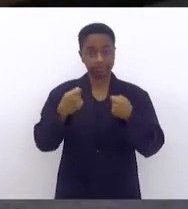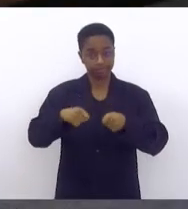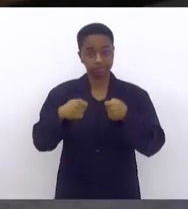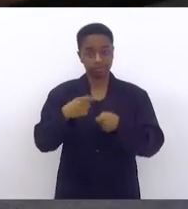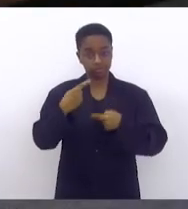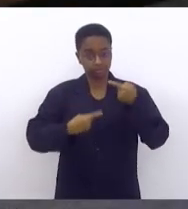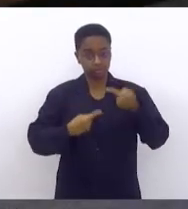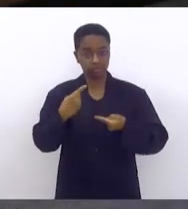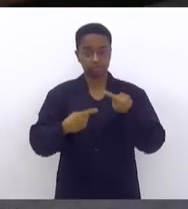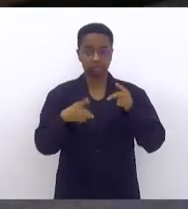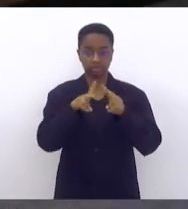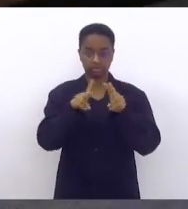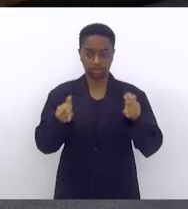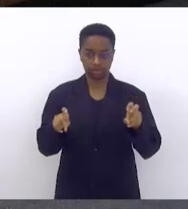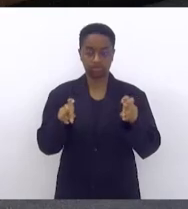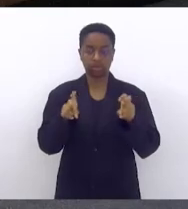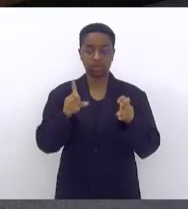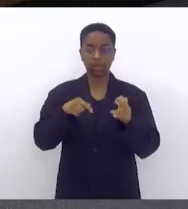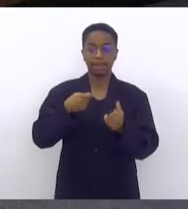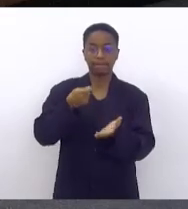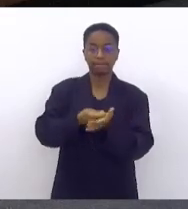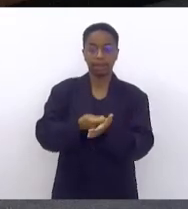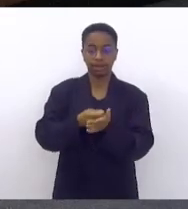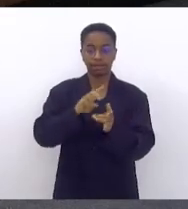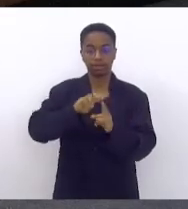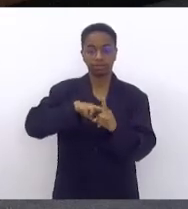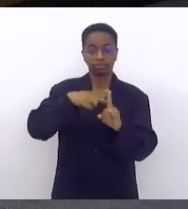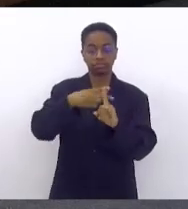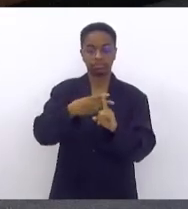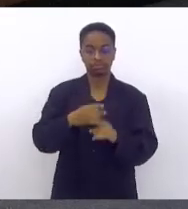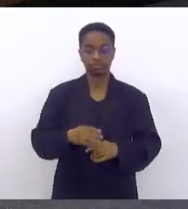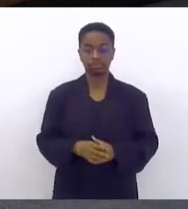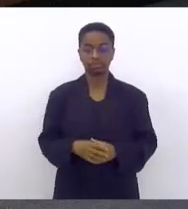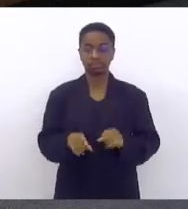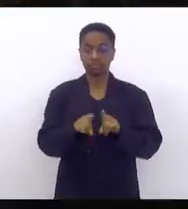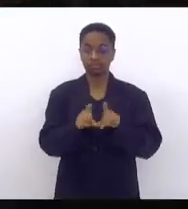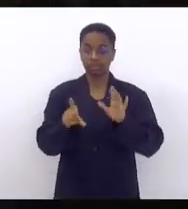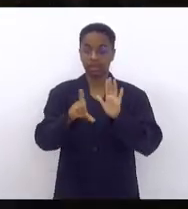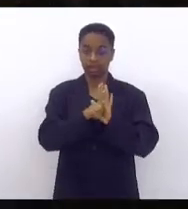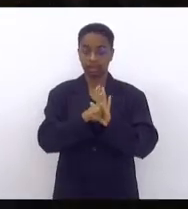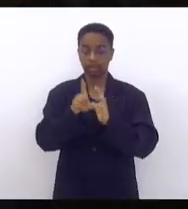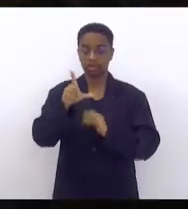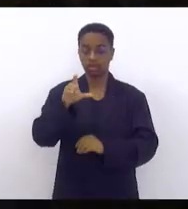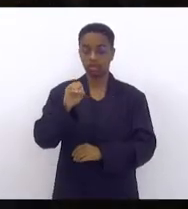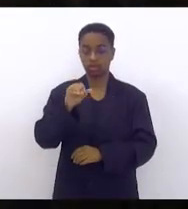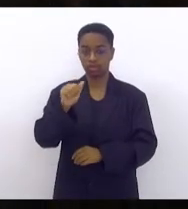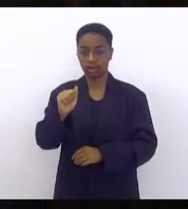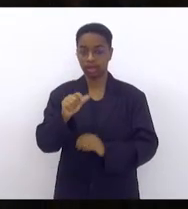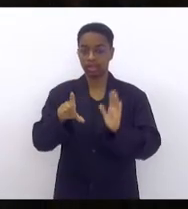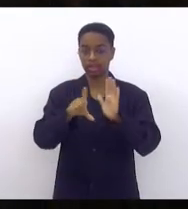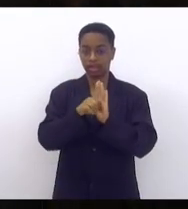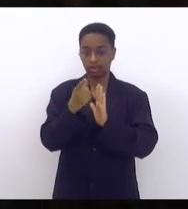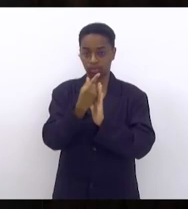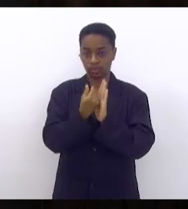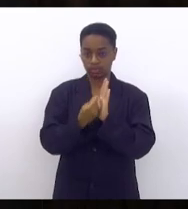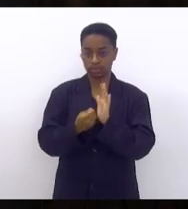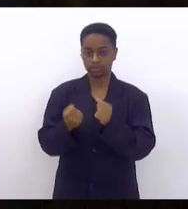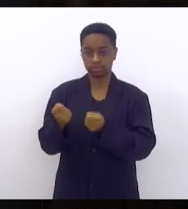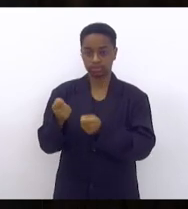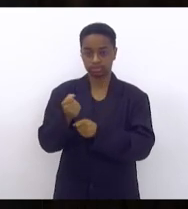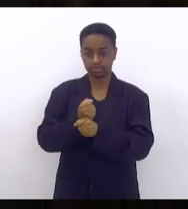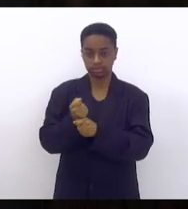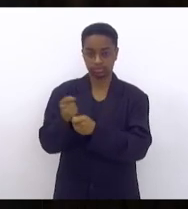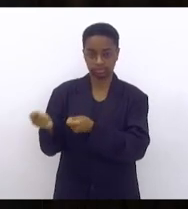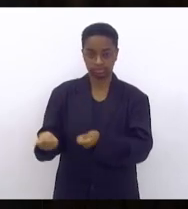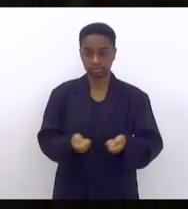assunto, desse tema que é o pagamento da gratificação. Agora vem a lei orçamentária anual, alô, para cá, que deve chegar hoje, e essa